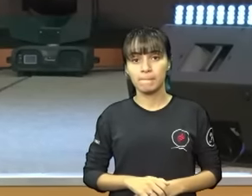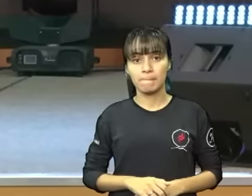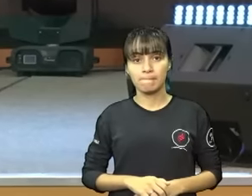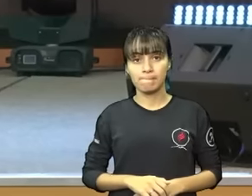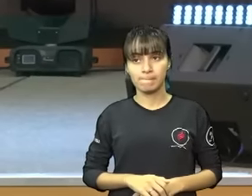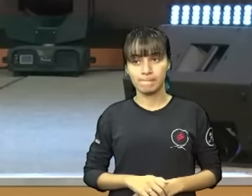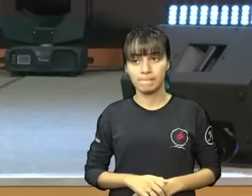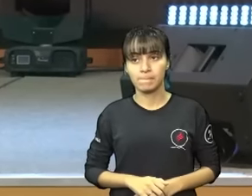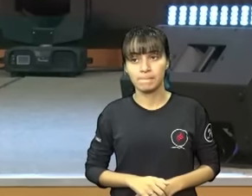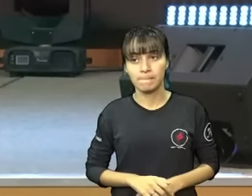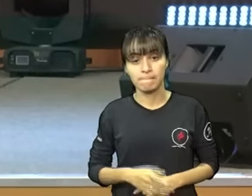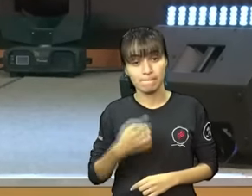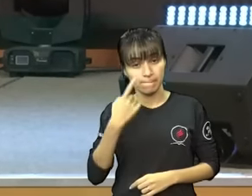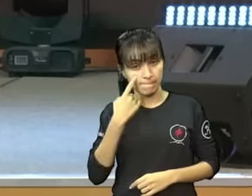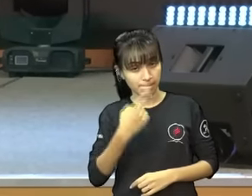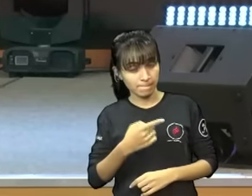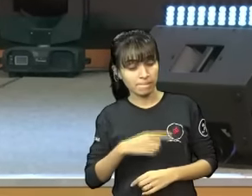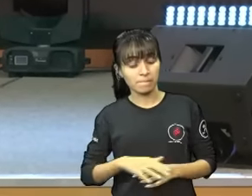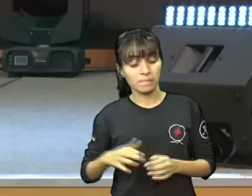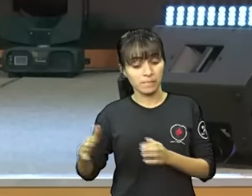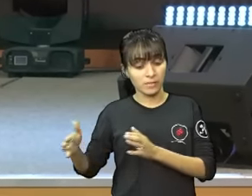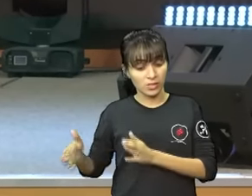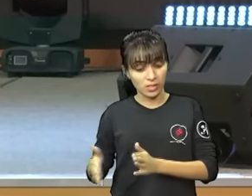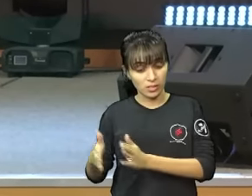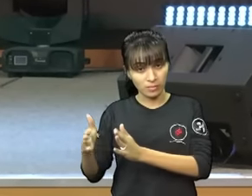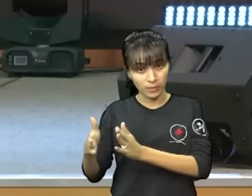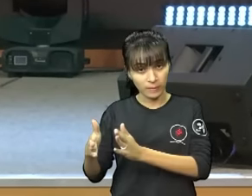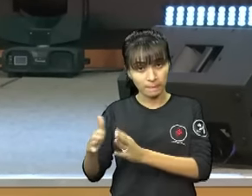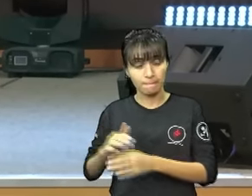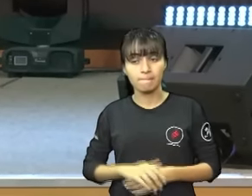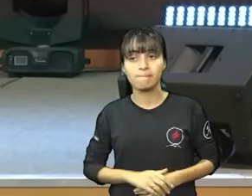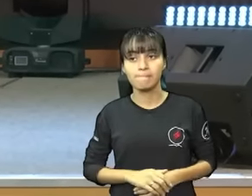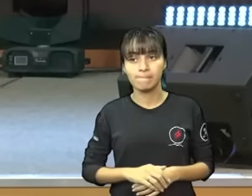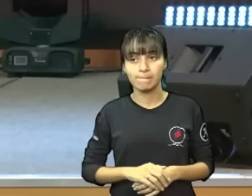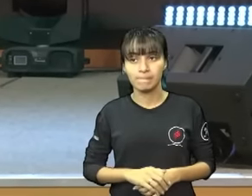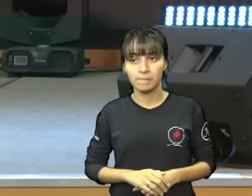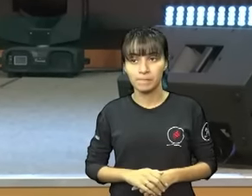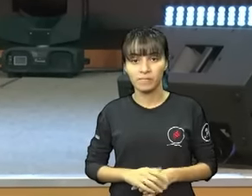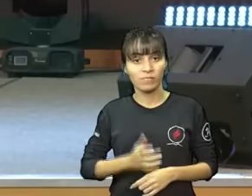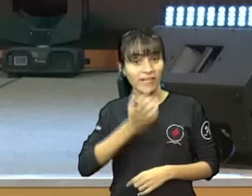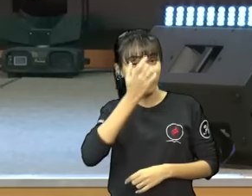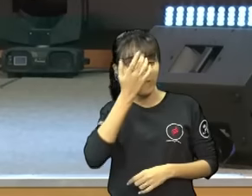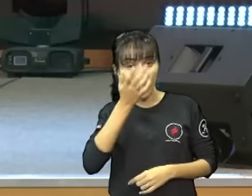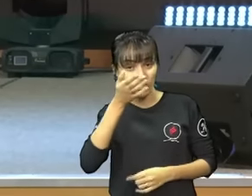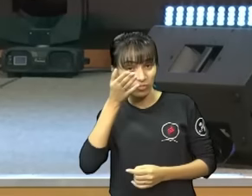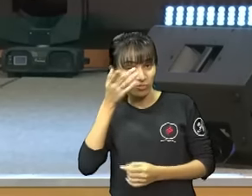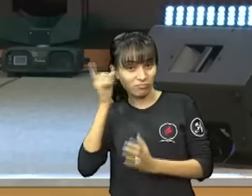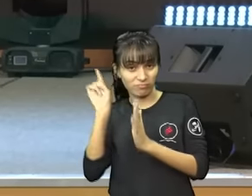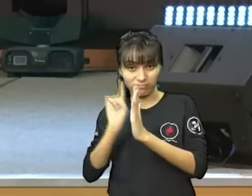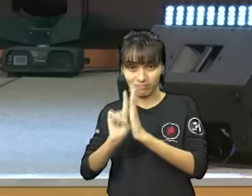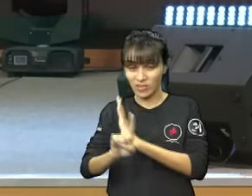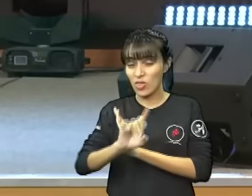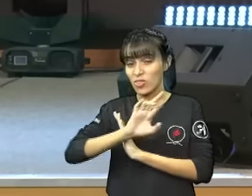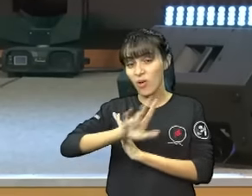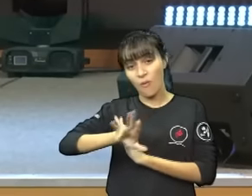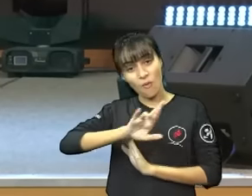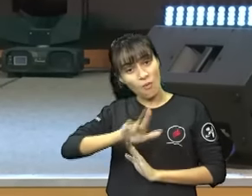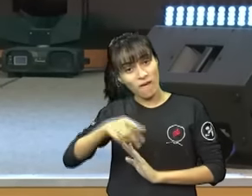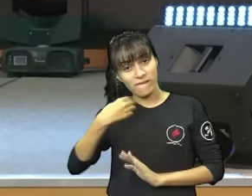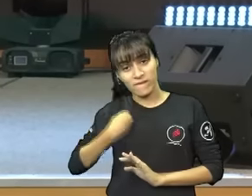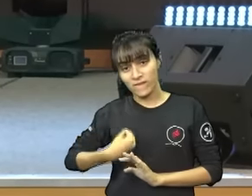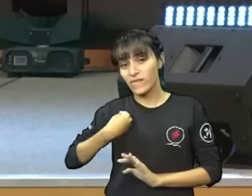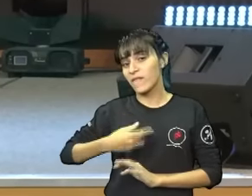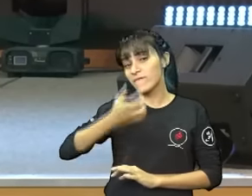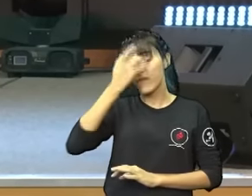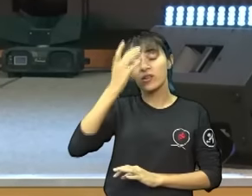bom Então olha aqui ó aqui é o caminho e não é fácil entrar não é fácil viver